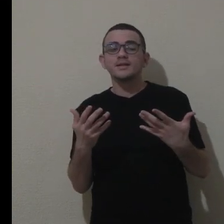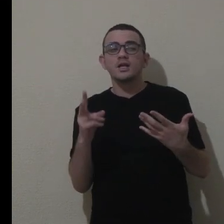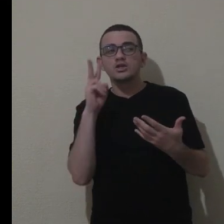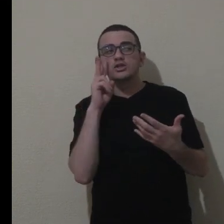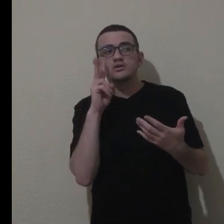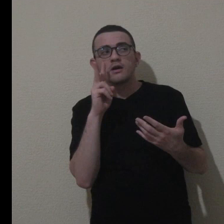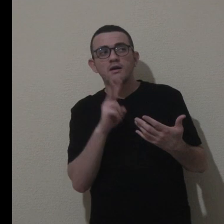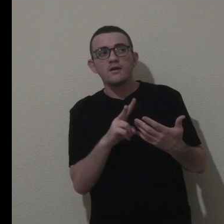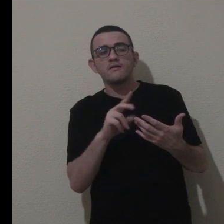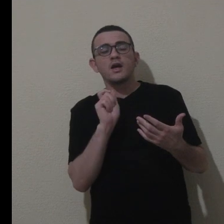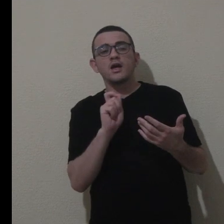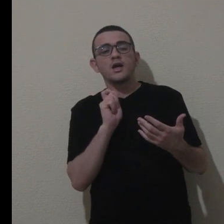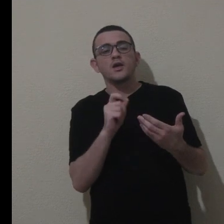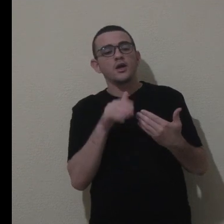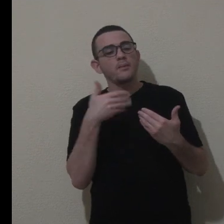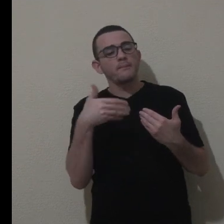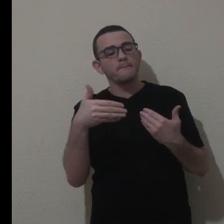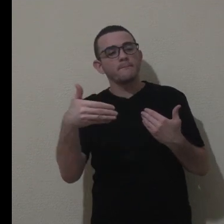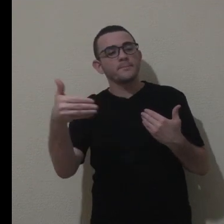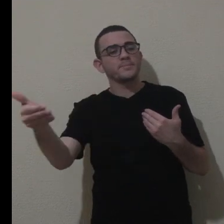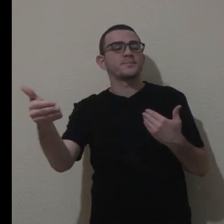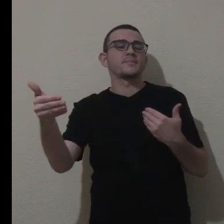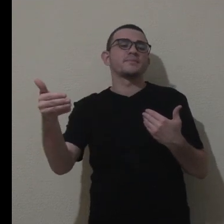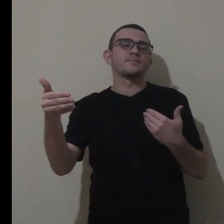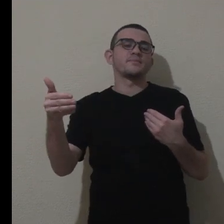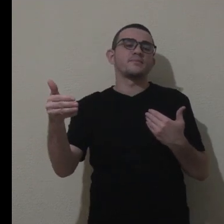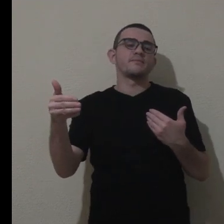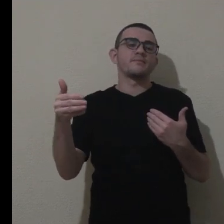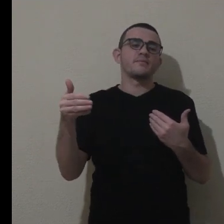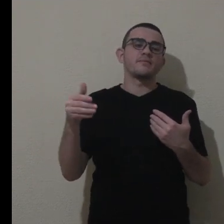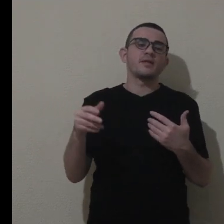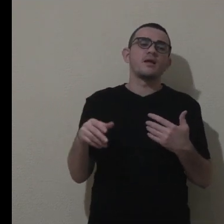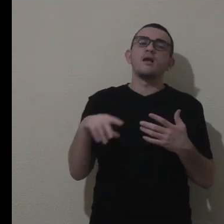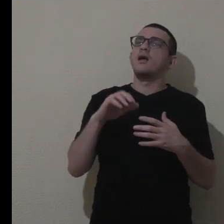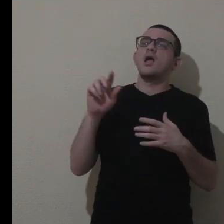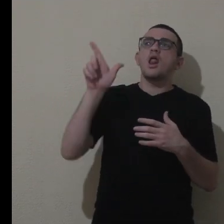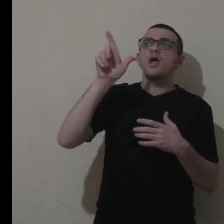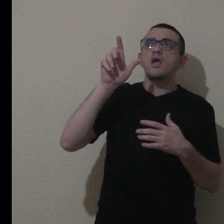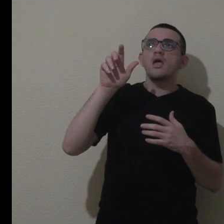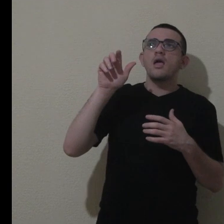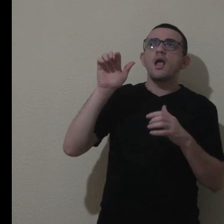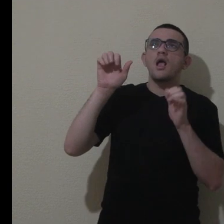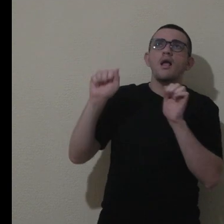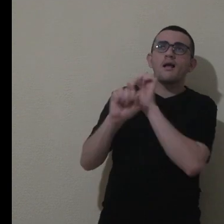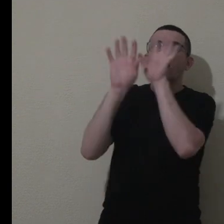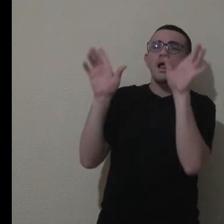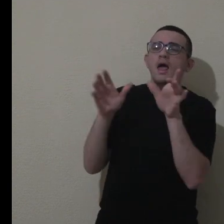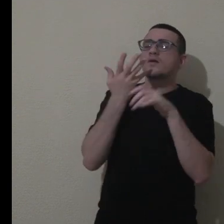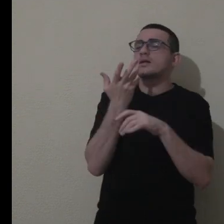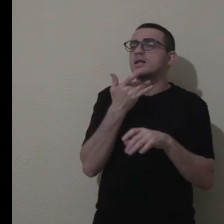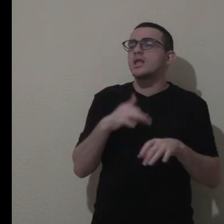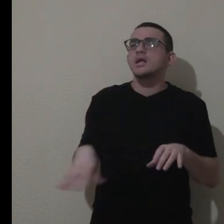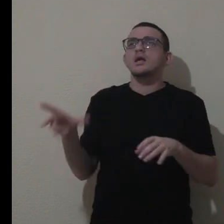e a gente vai ver que, ao longo do tempo, óbvio, o que mostra é que claramente as crianças,